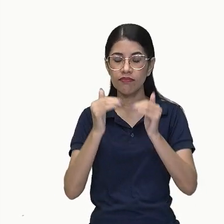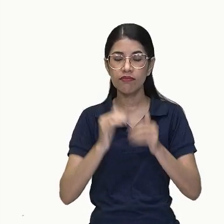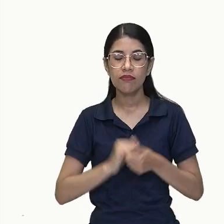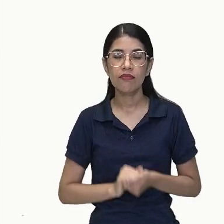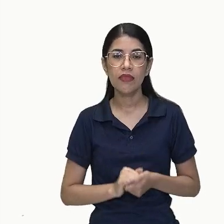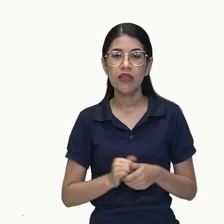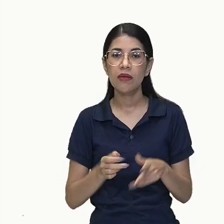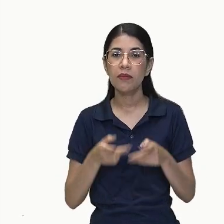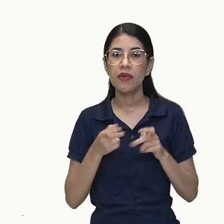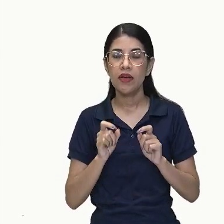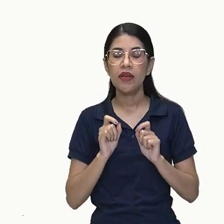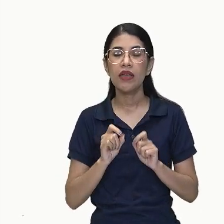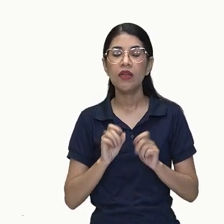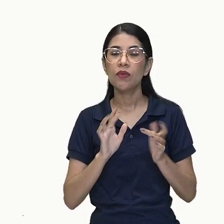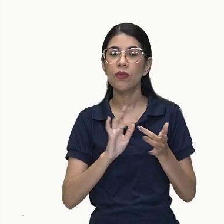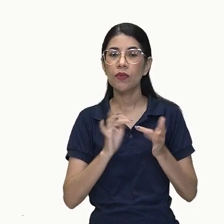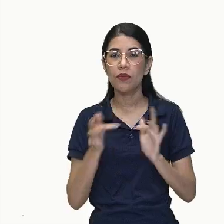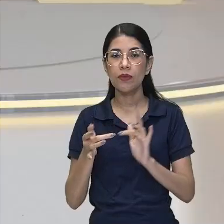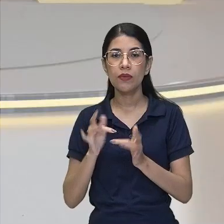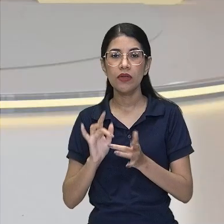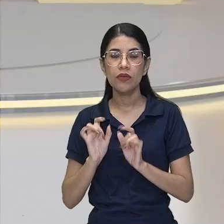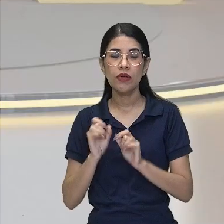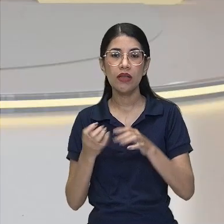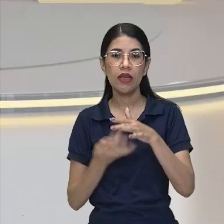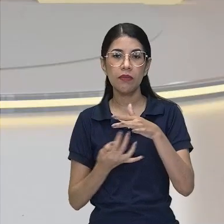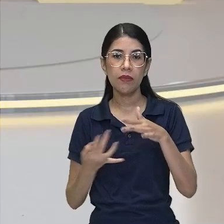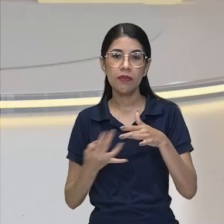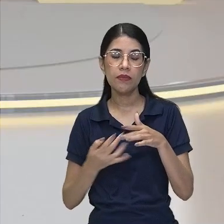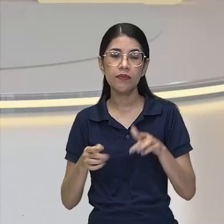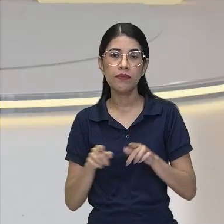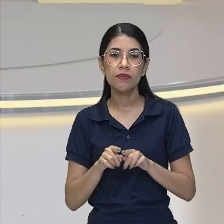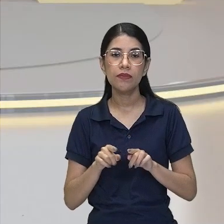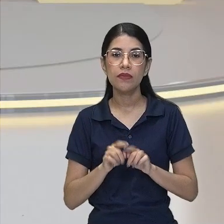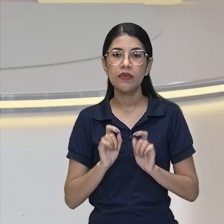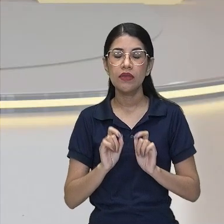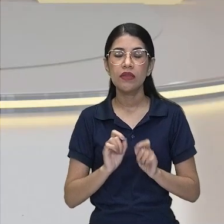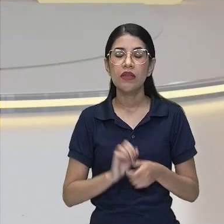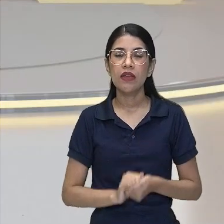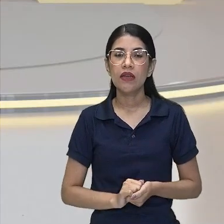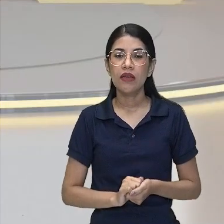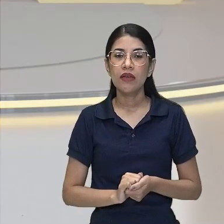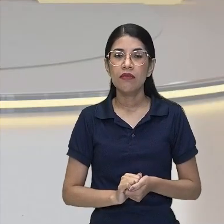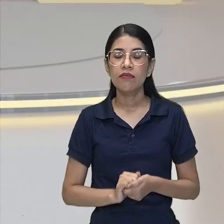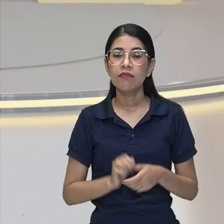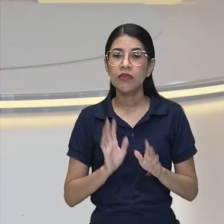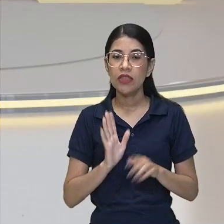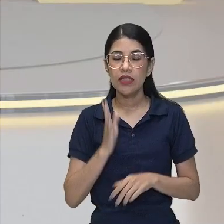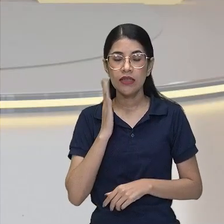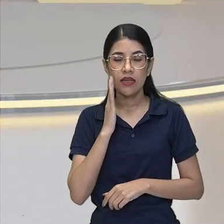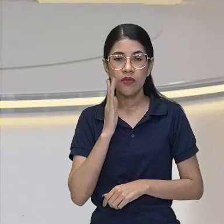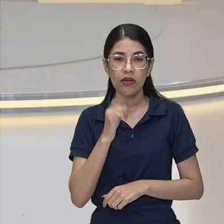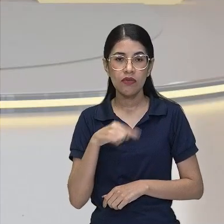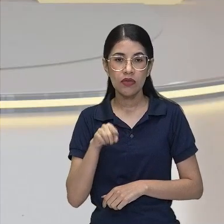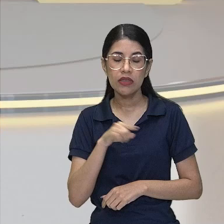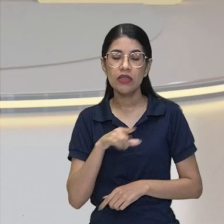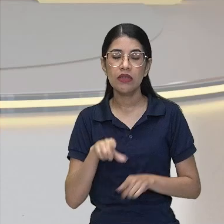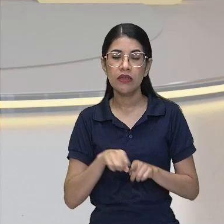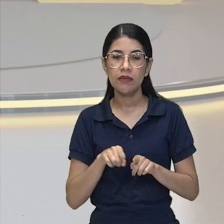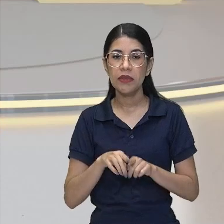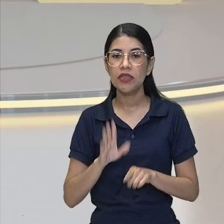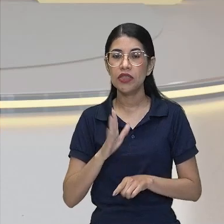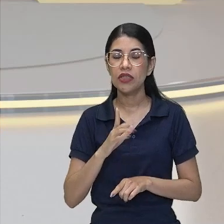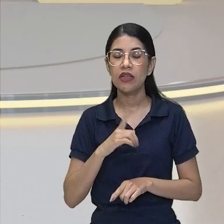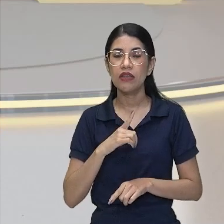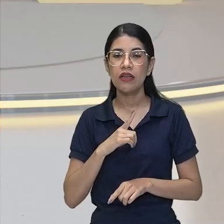gente vem trabalhando dentro desse contexto aí da migração, tá? Eu tenho certeza que vocês aí, em algum momento, se depararam